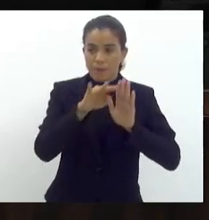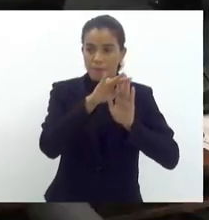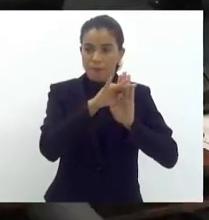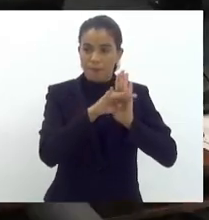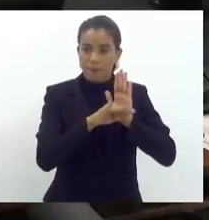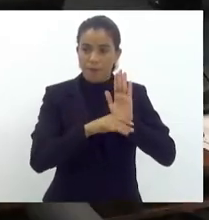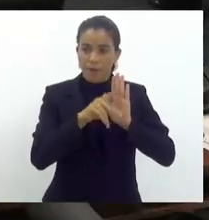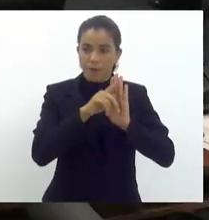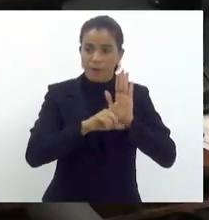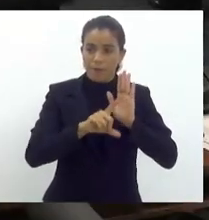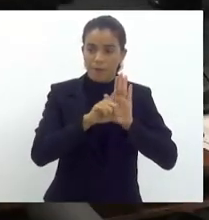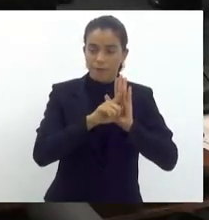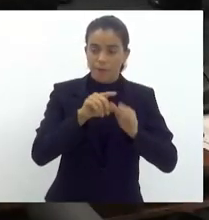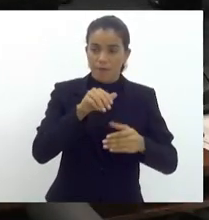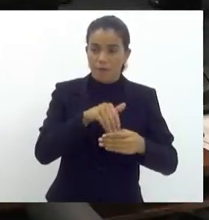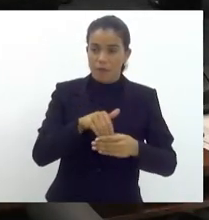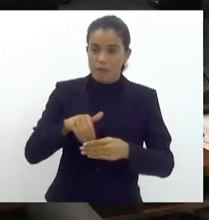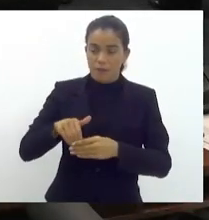dia